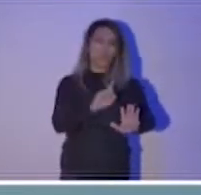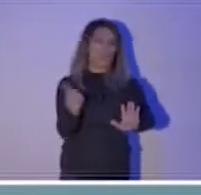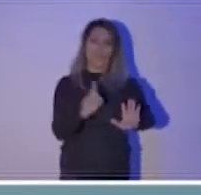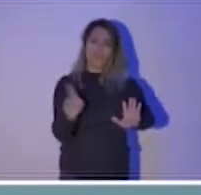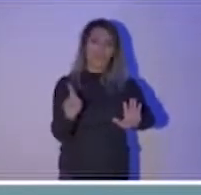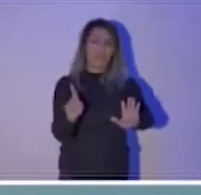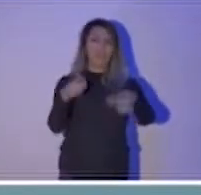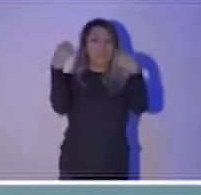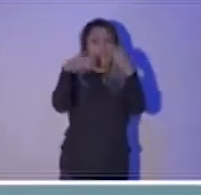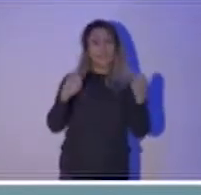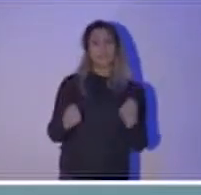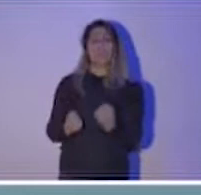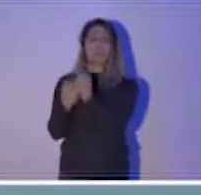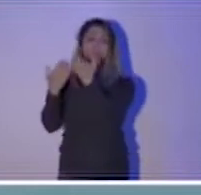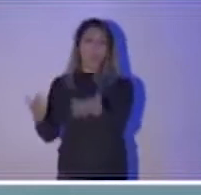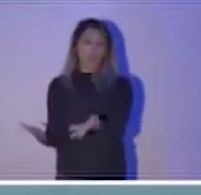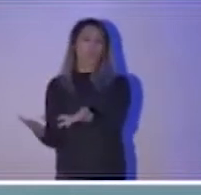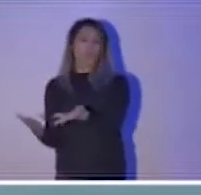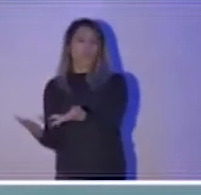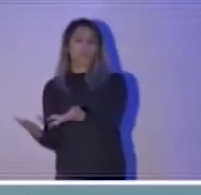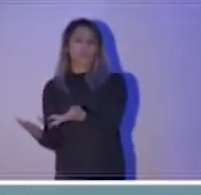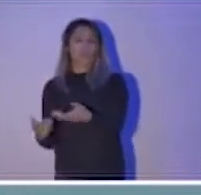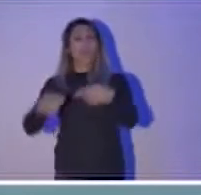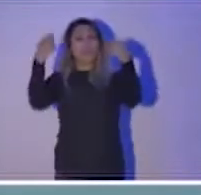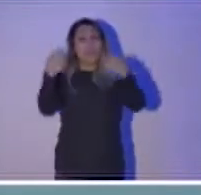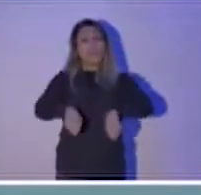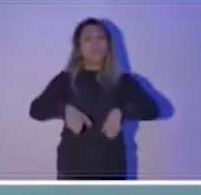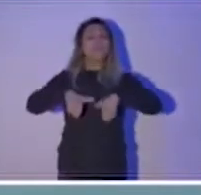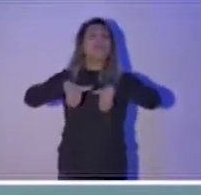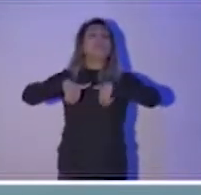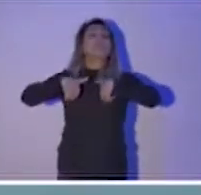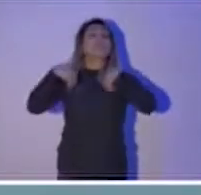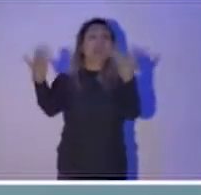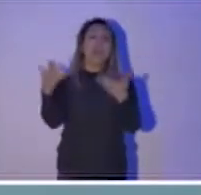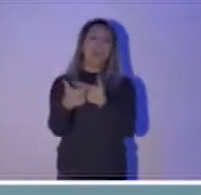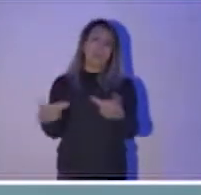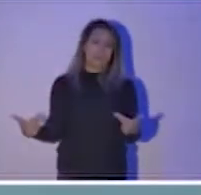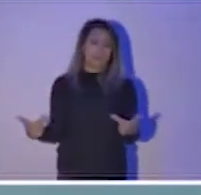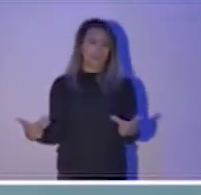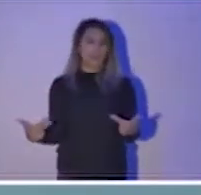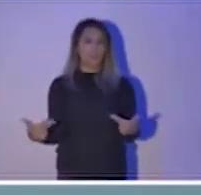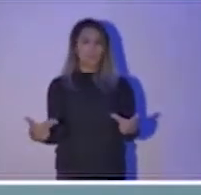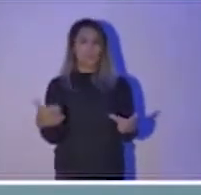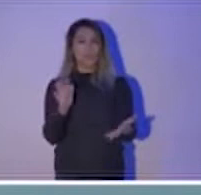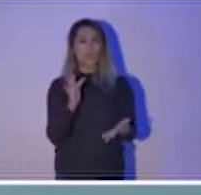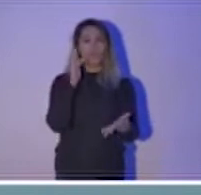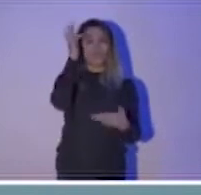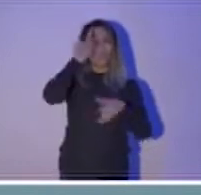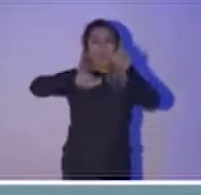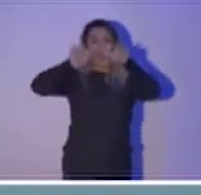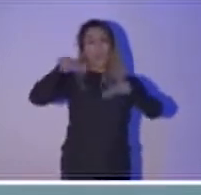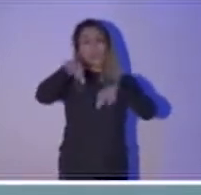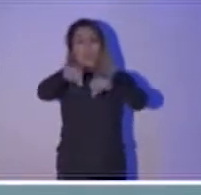jovens nesse país. Nós precisamos muito mais do que isso. Para deixar um futuro que forme gente, nós